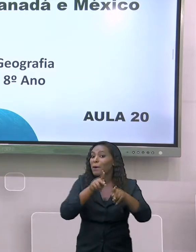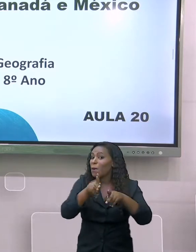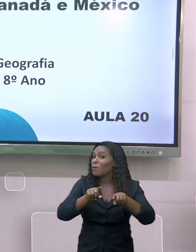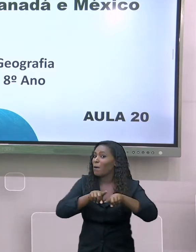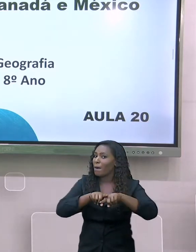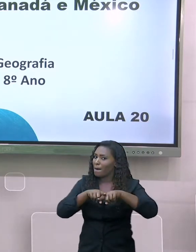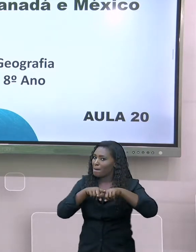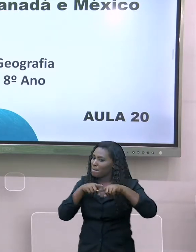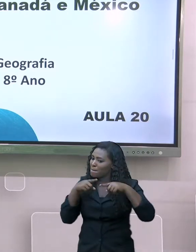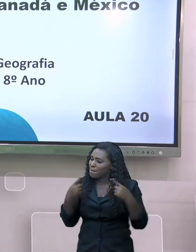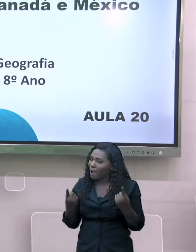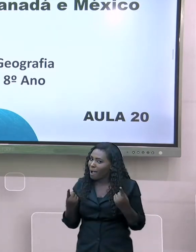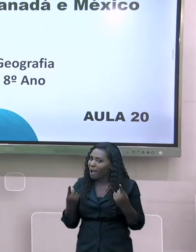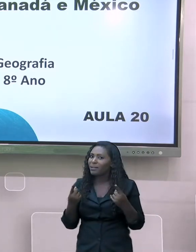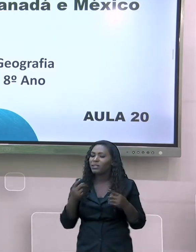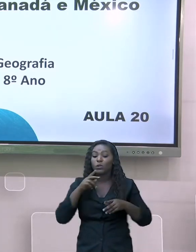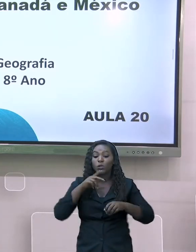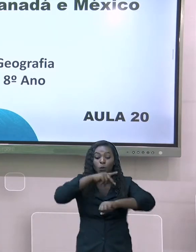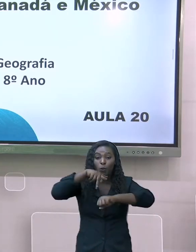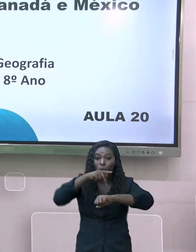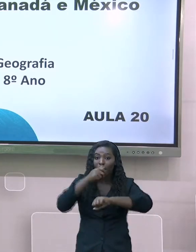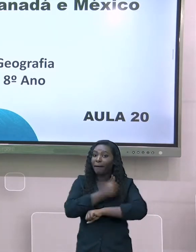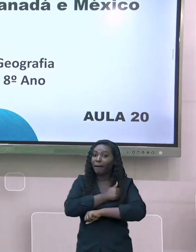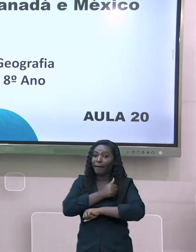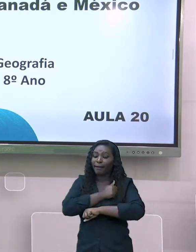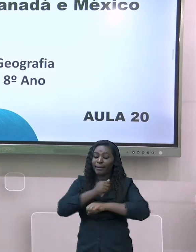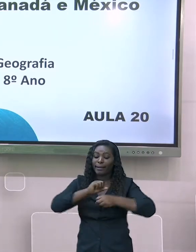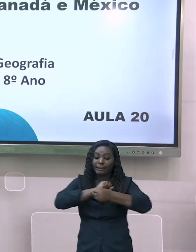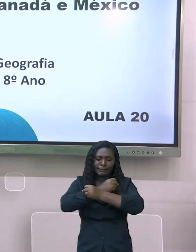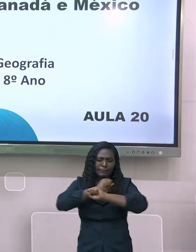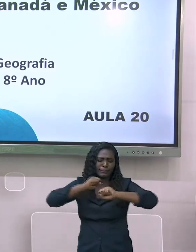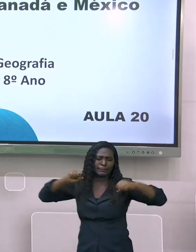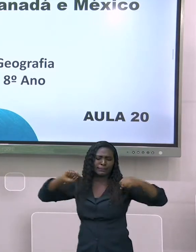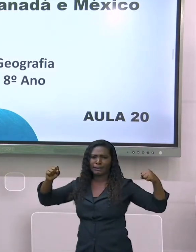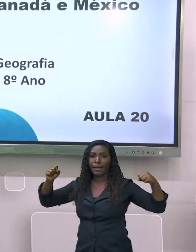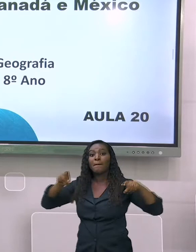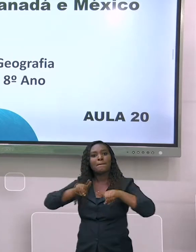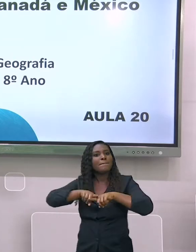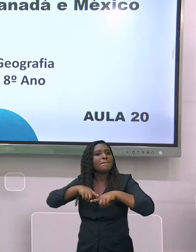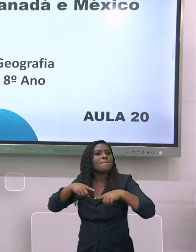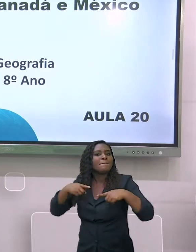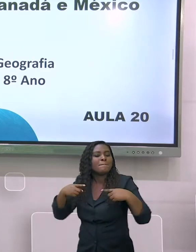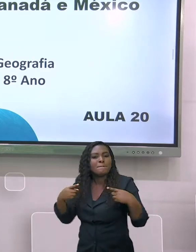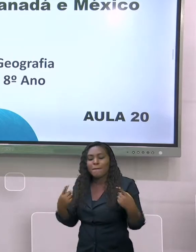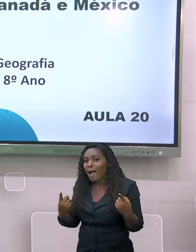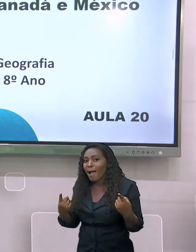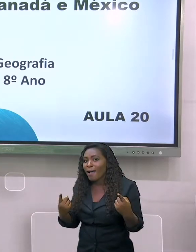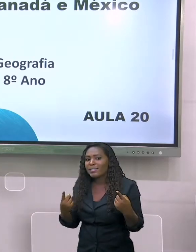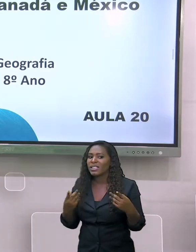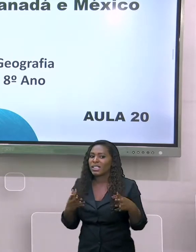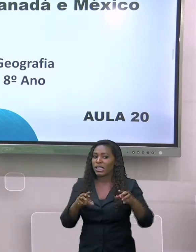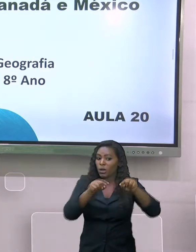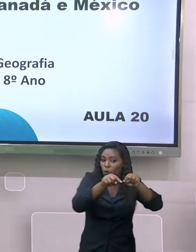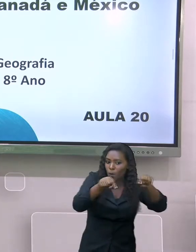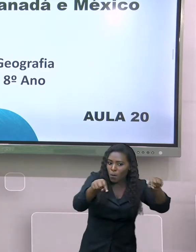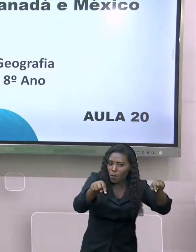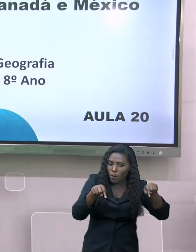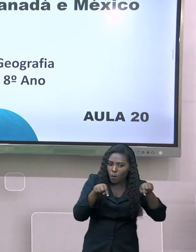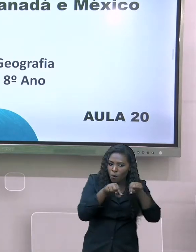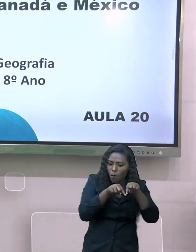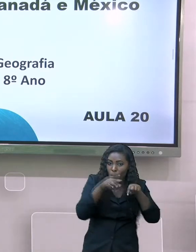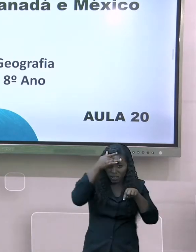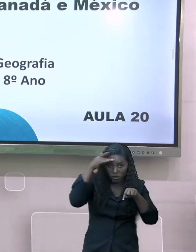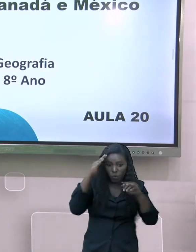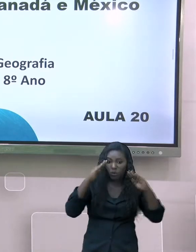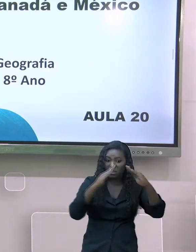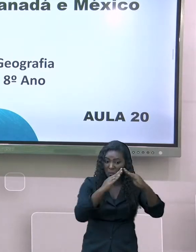não é populoso e também não é totalmente povoado. E nós vamos ver